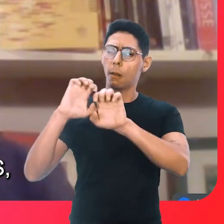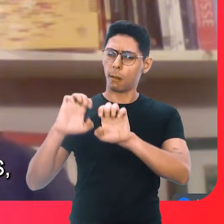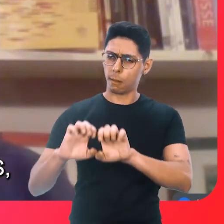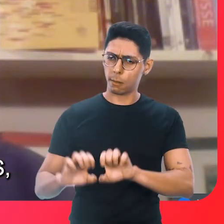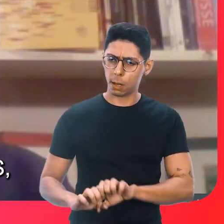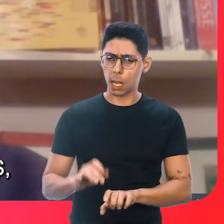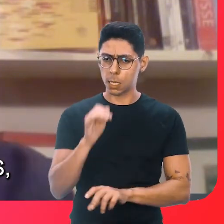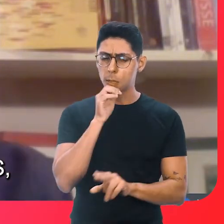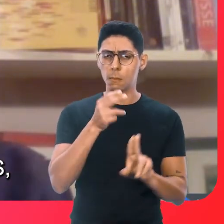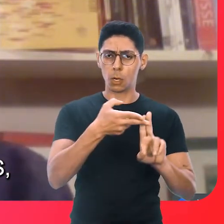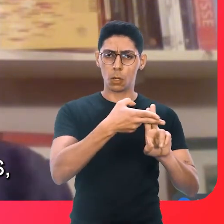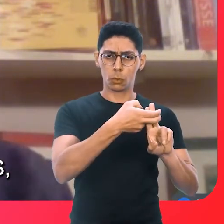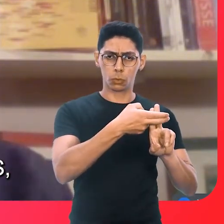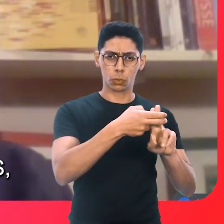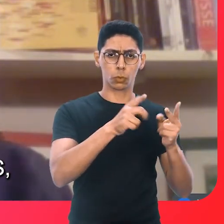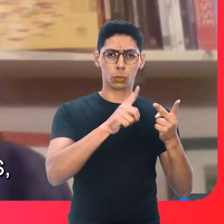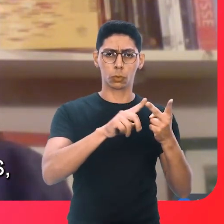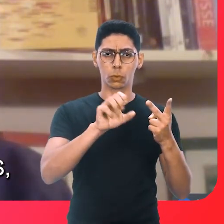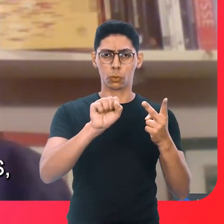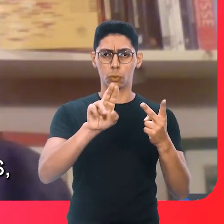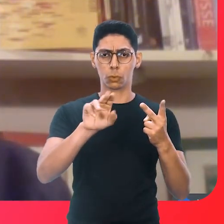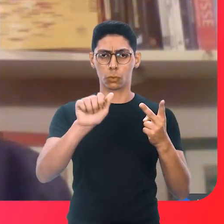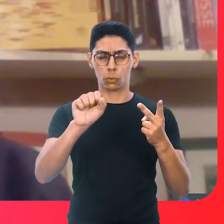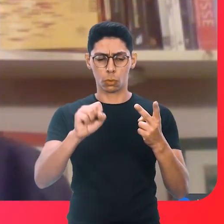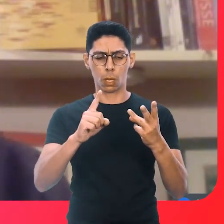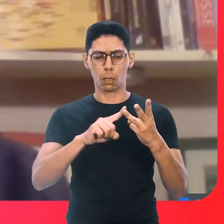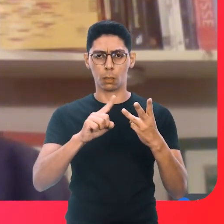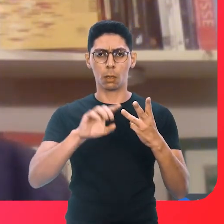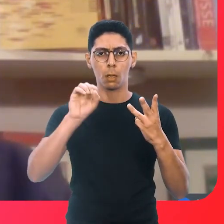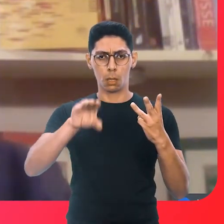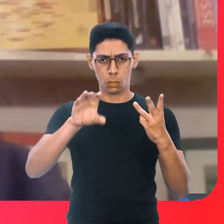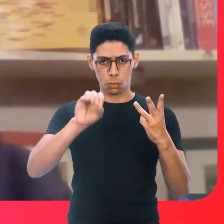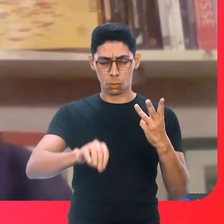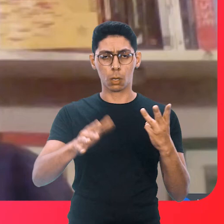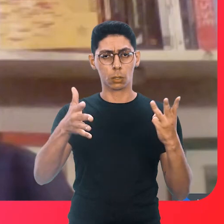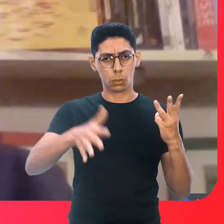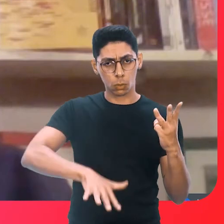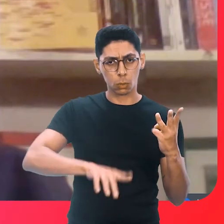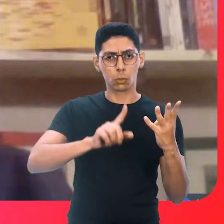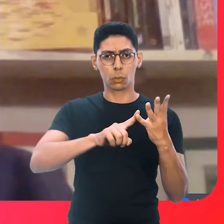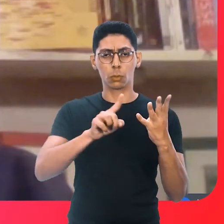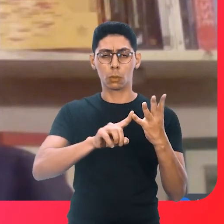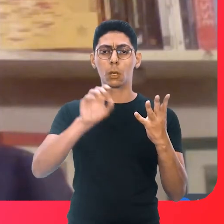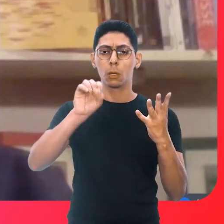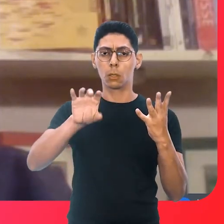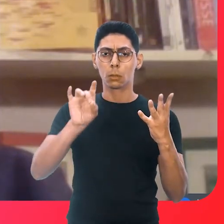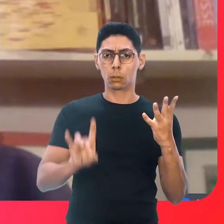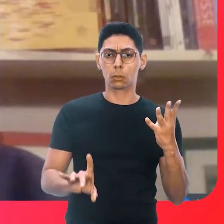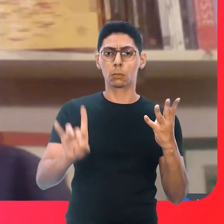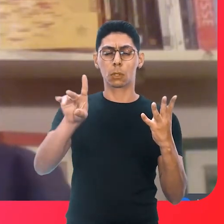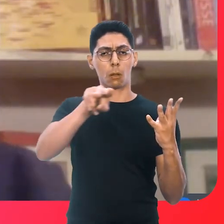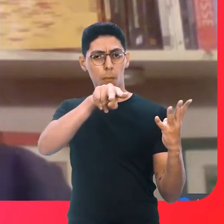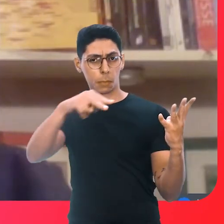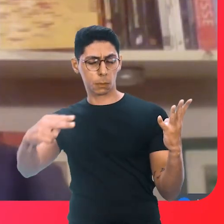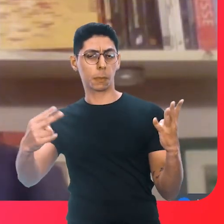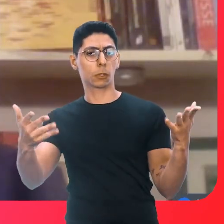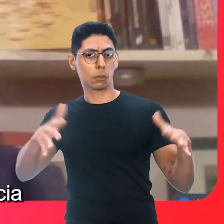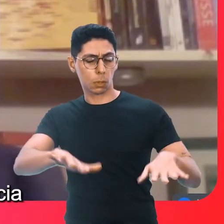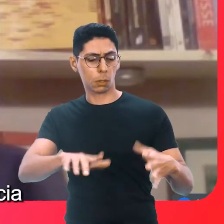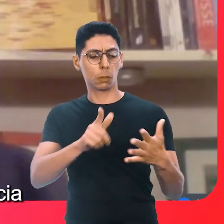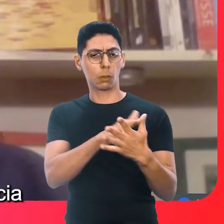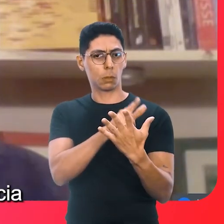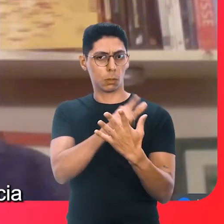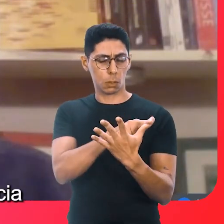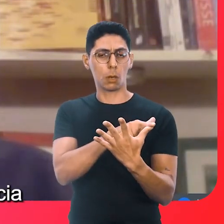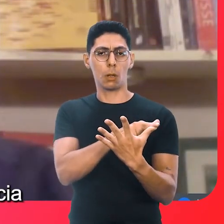o SUS, o SUAS, a educação inclusiva, a educação especial na perspectiva da inclusão, as questões ligadas